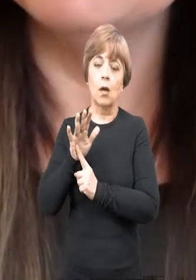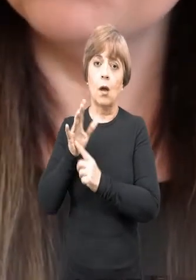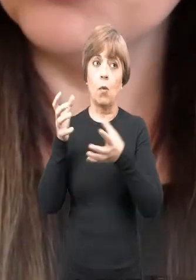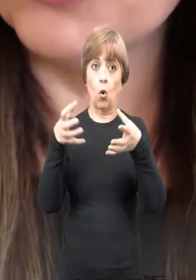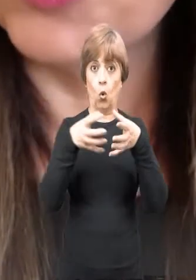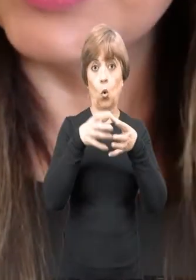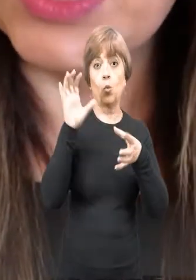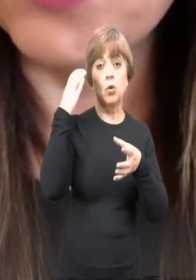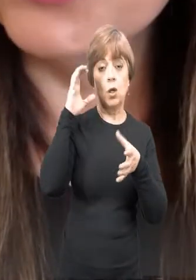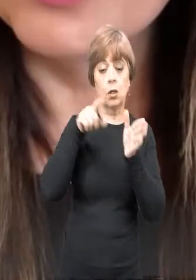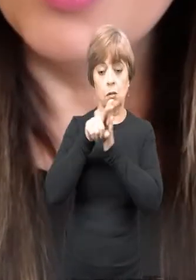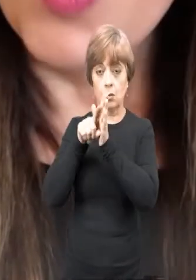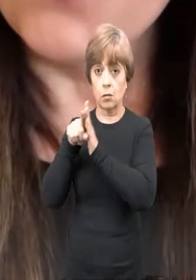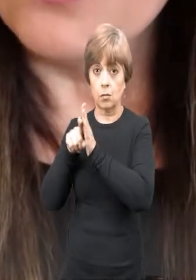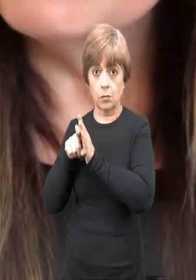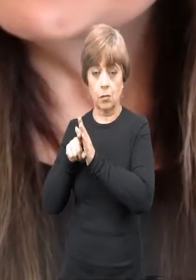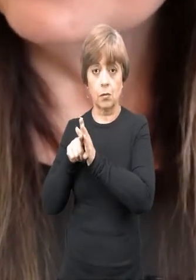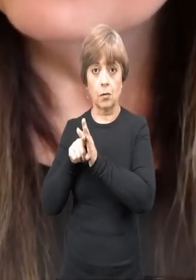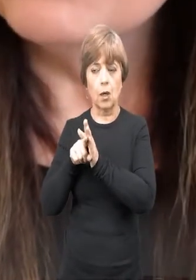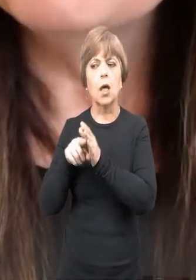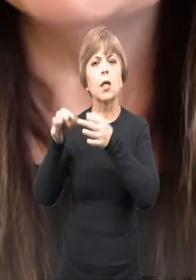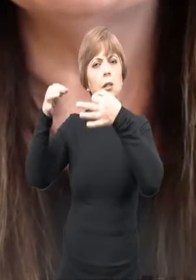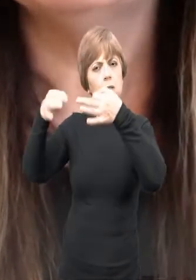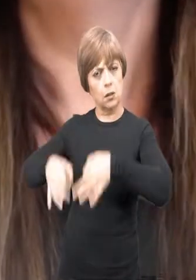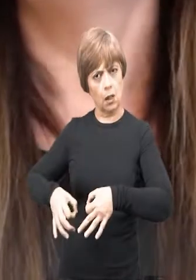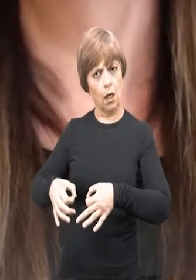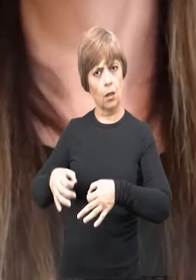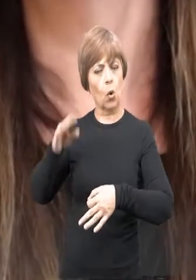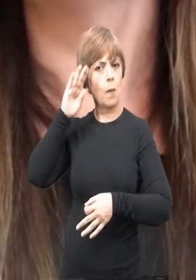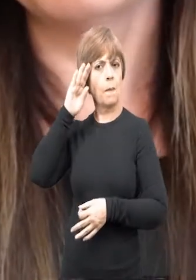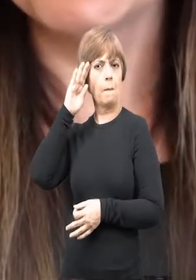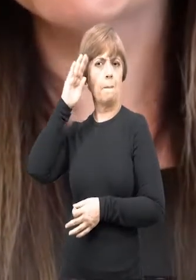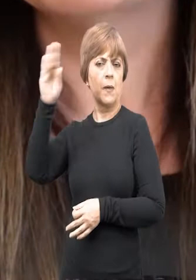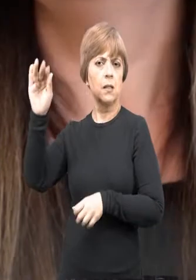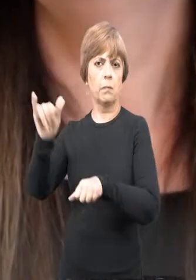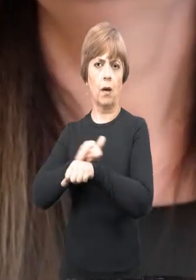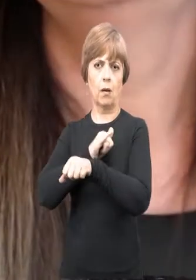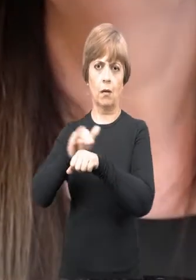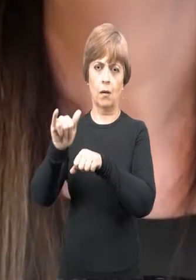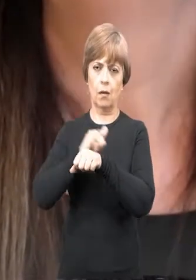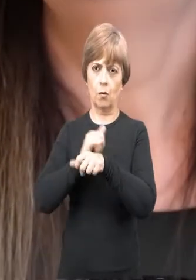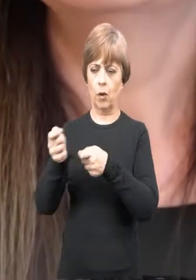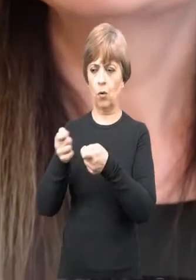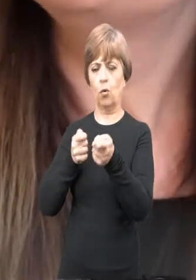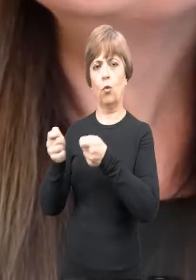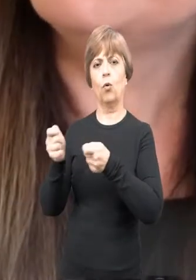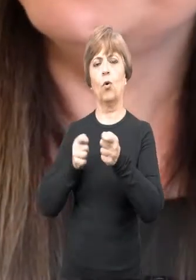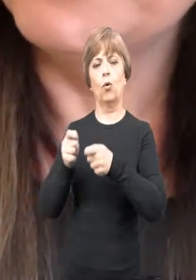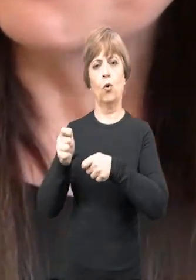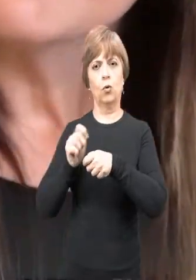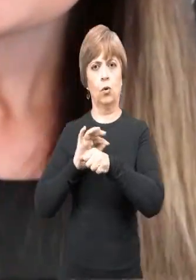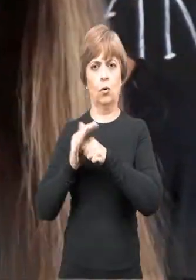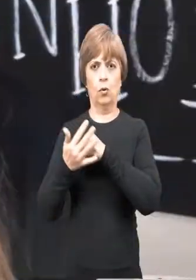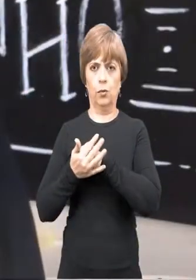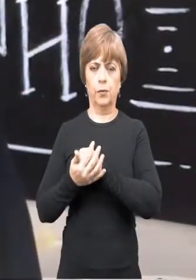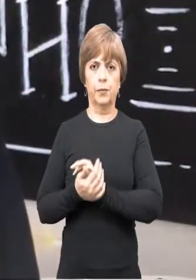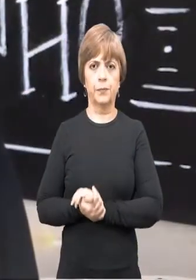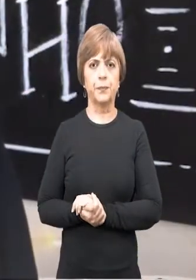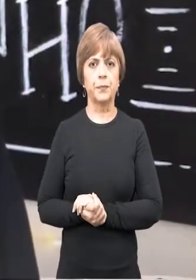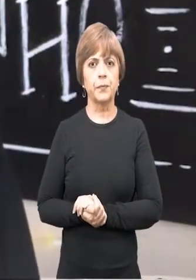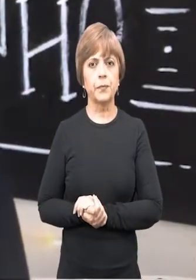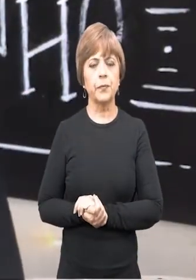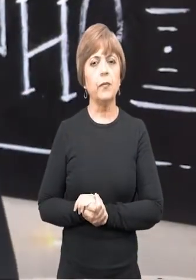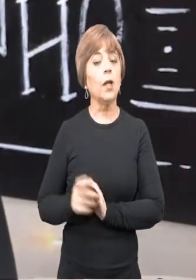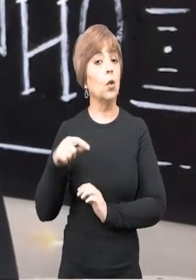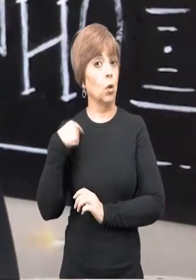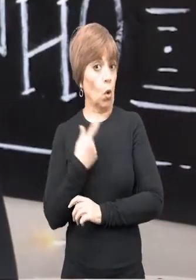científica, pelos estudiosos de saúde, como sendo uma das principais estratégias de controle dessa pandemia. Então,